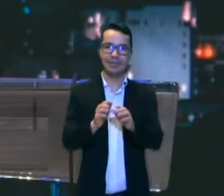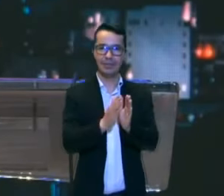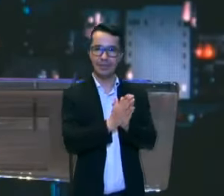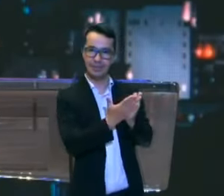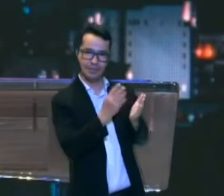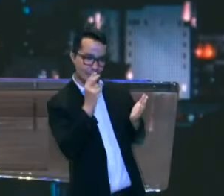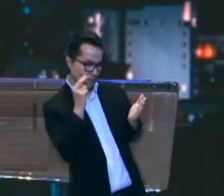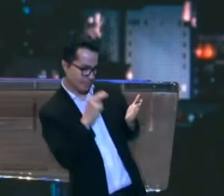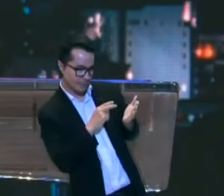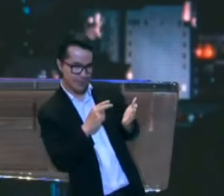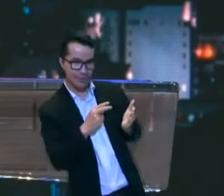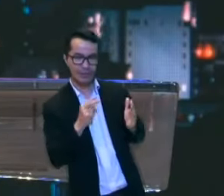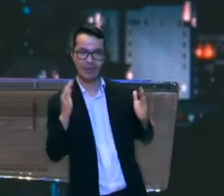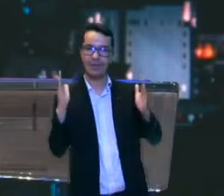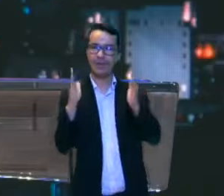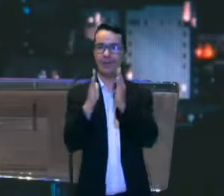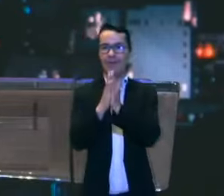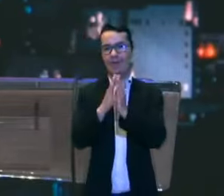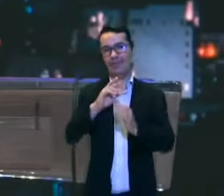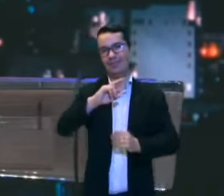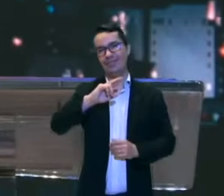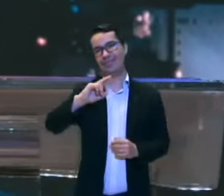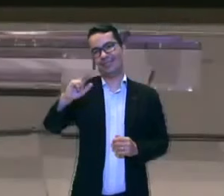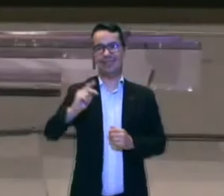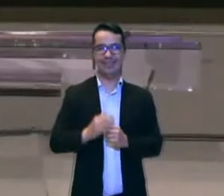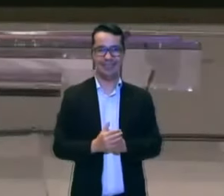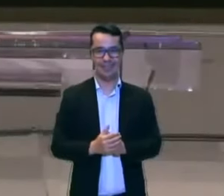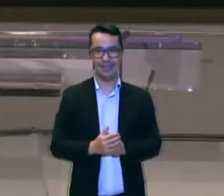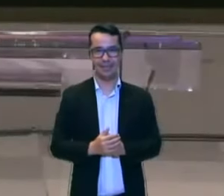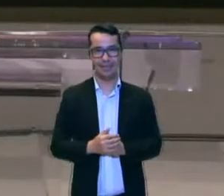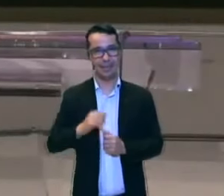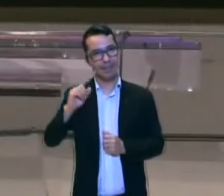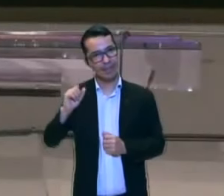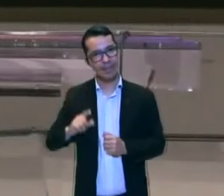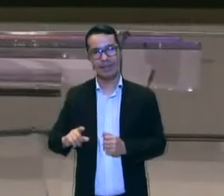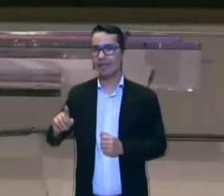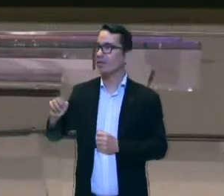E aí ele começou a orar diferente. Deus, tem misericórdia.